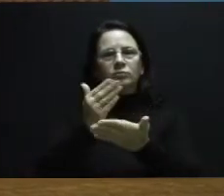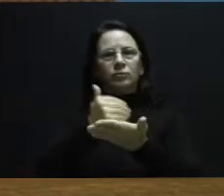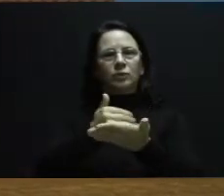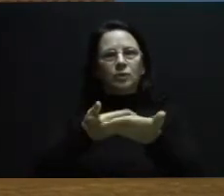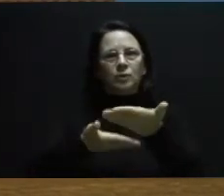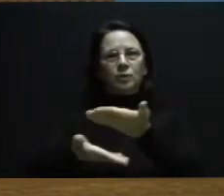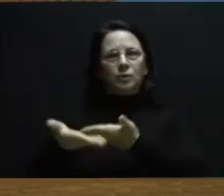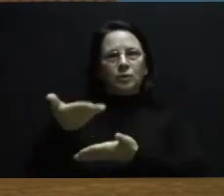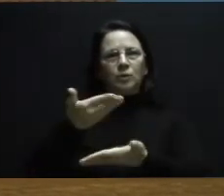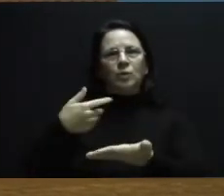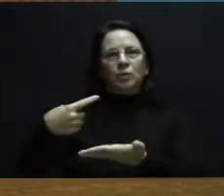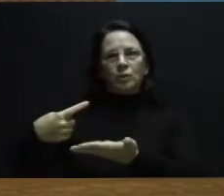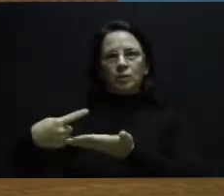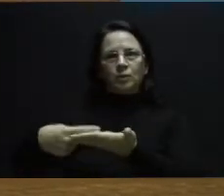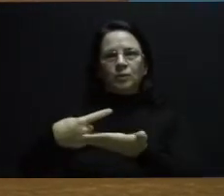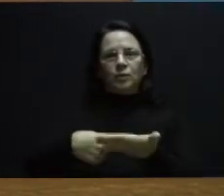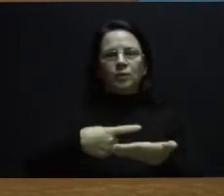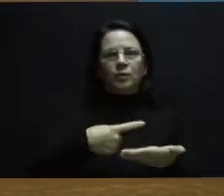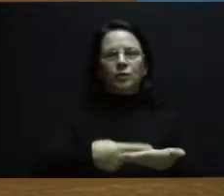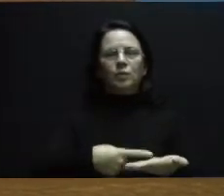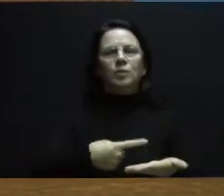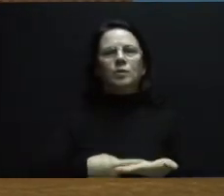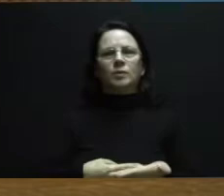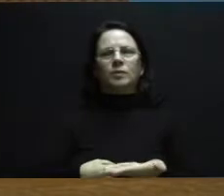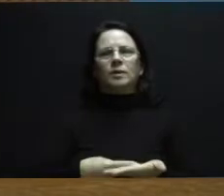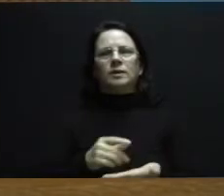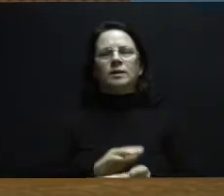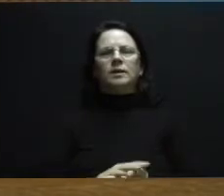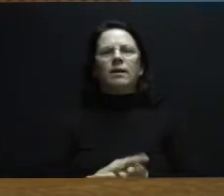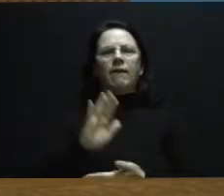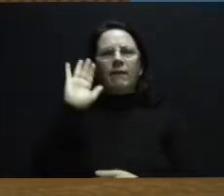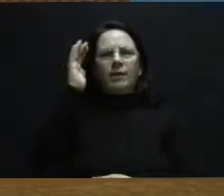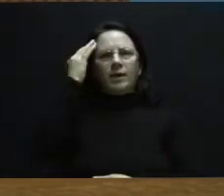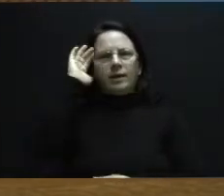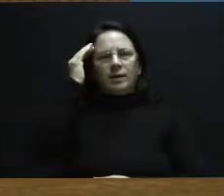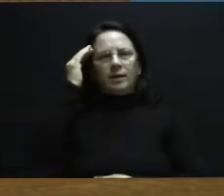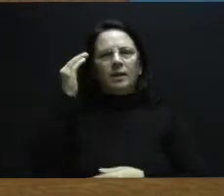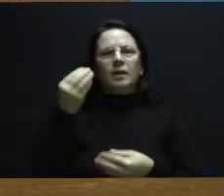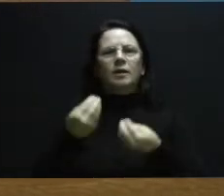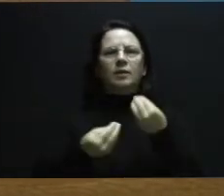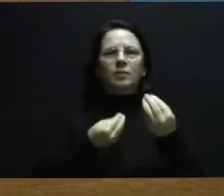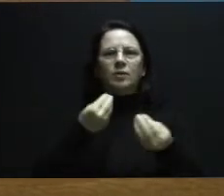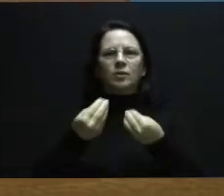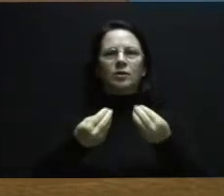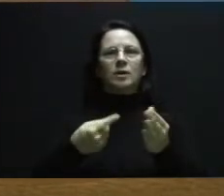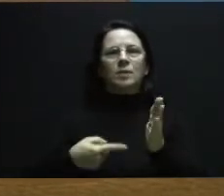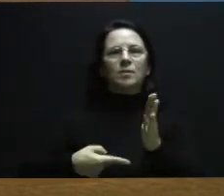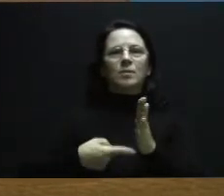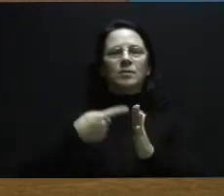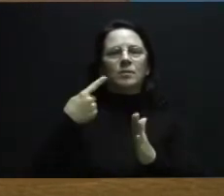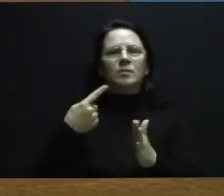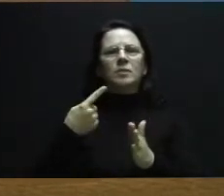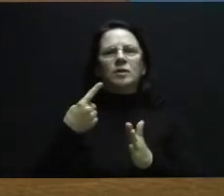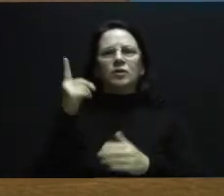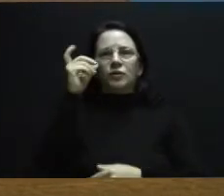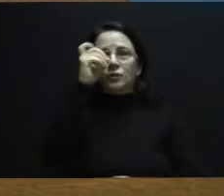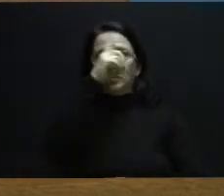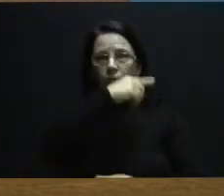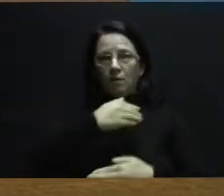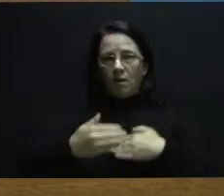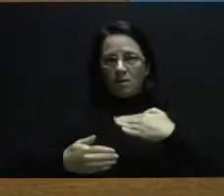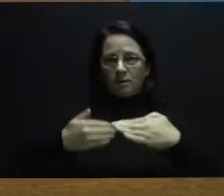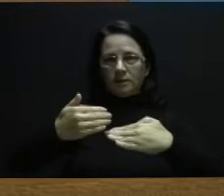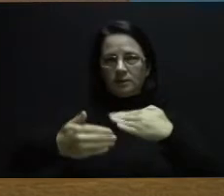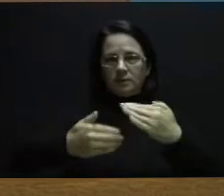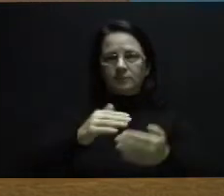o compromisso, a disciplina e a entender e lidar com nossas primeiras frustrações.